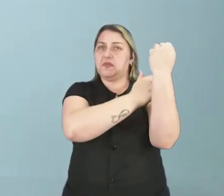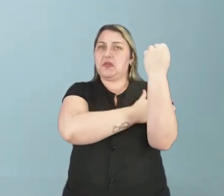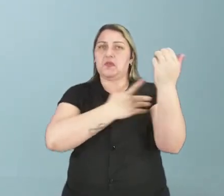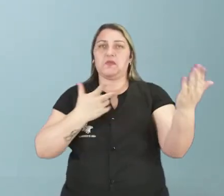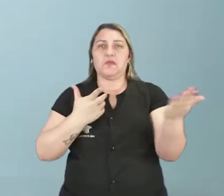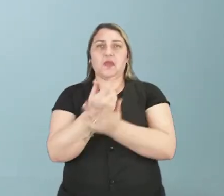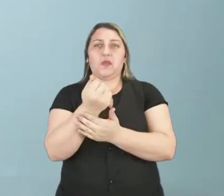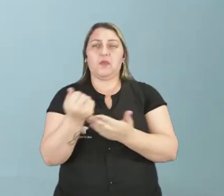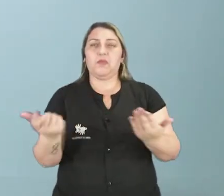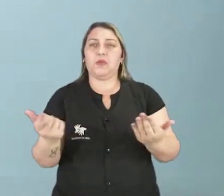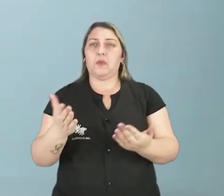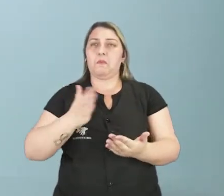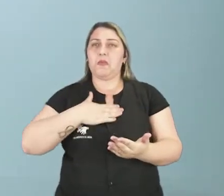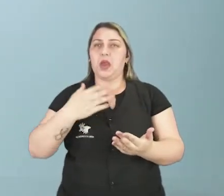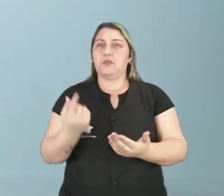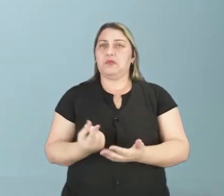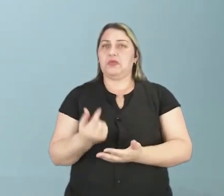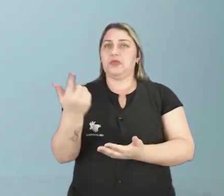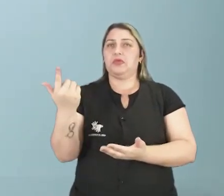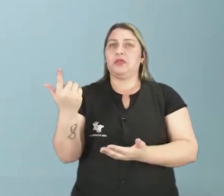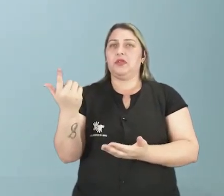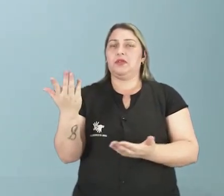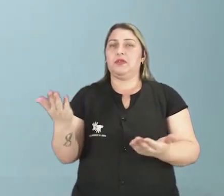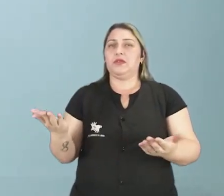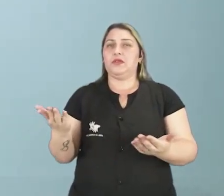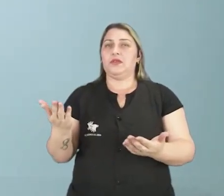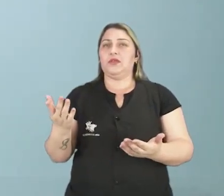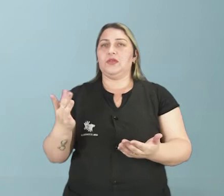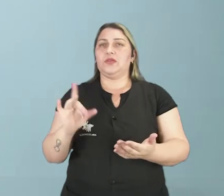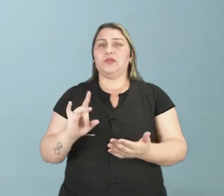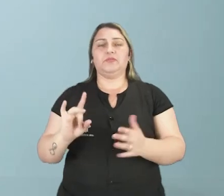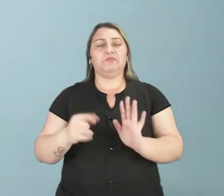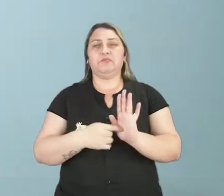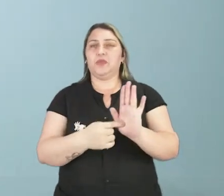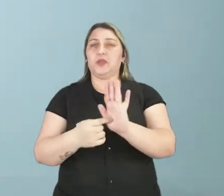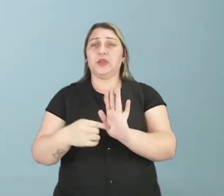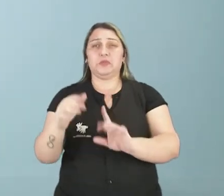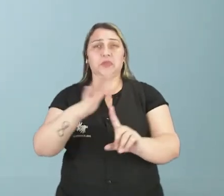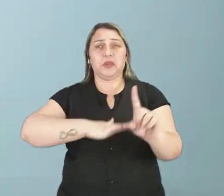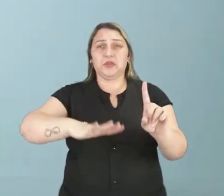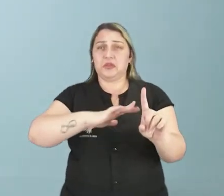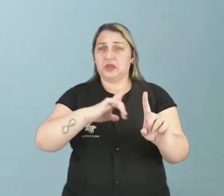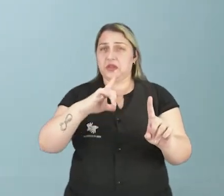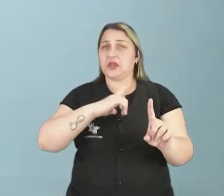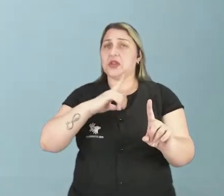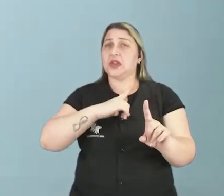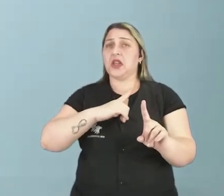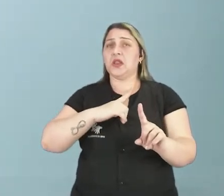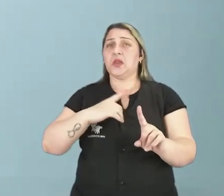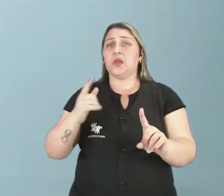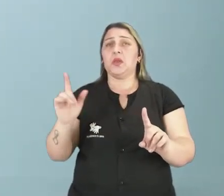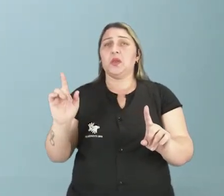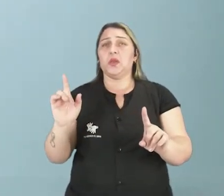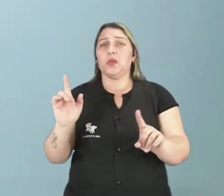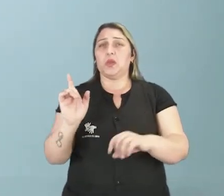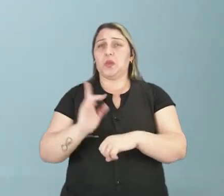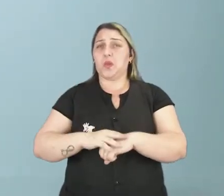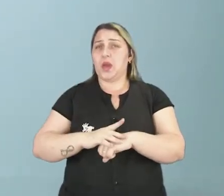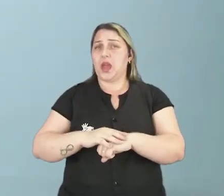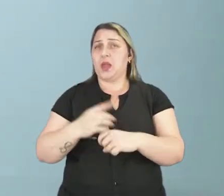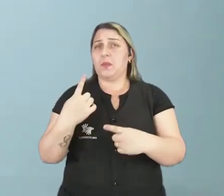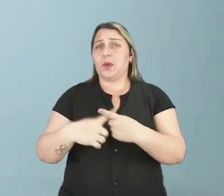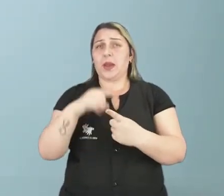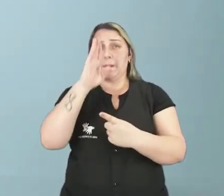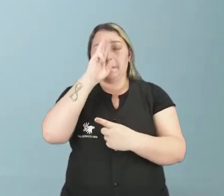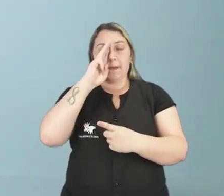com esse meu dinheiro e, de certa forma, ele está mostrando para a sociedade que ele é um doente, né? Porque para Marx